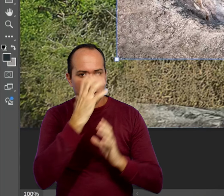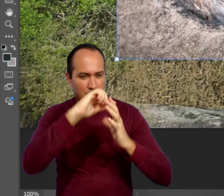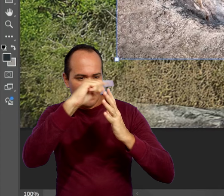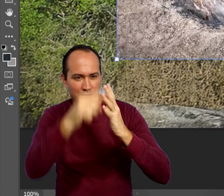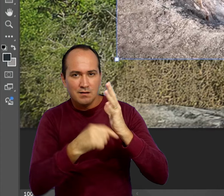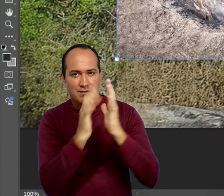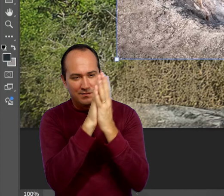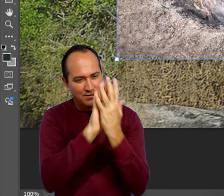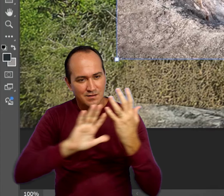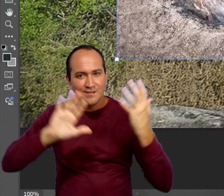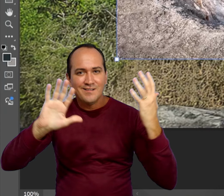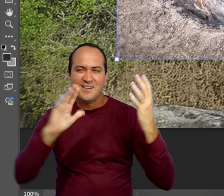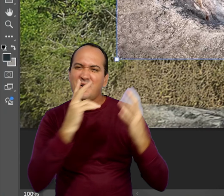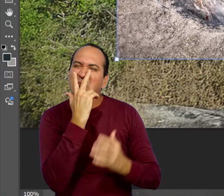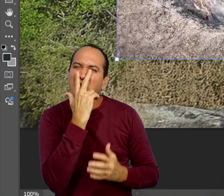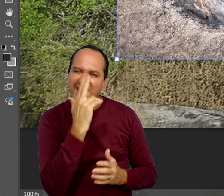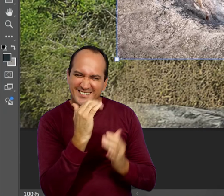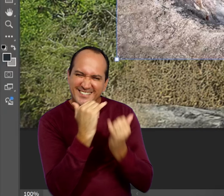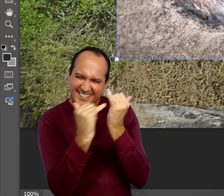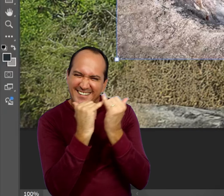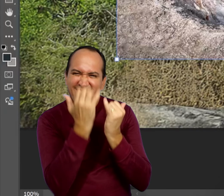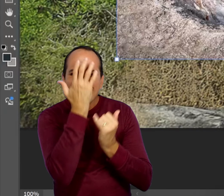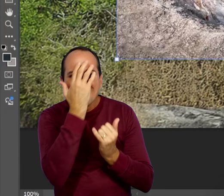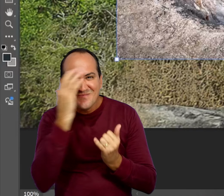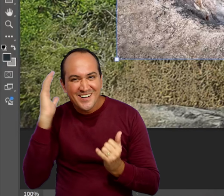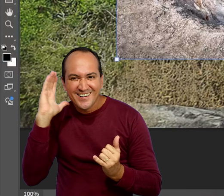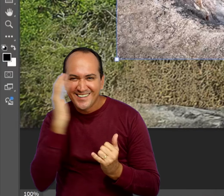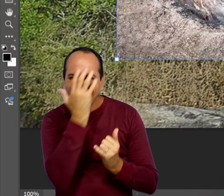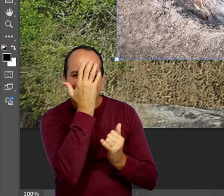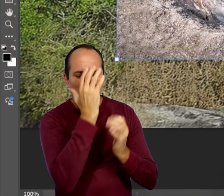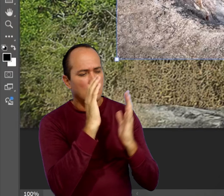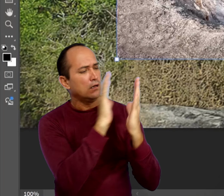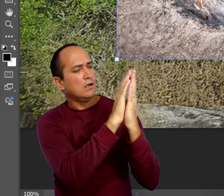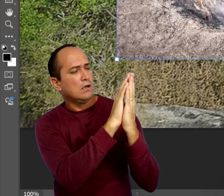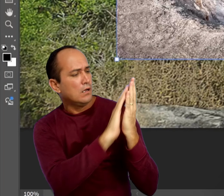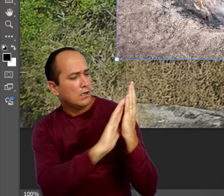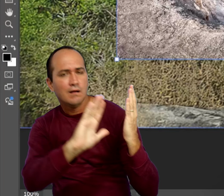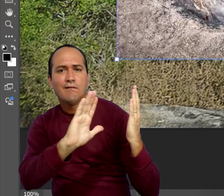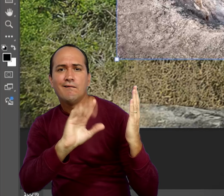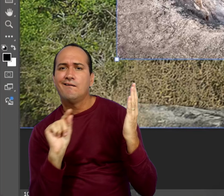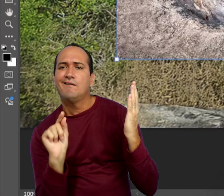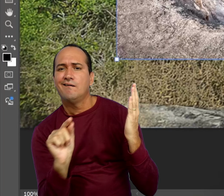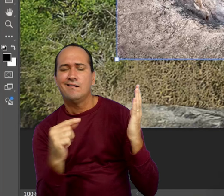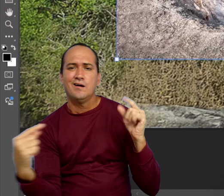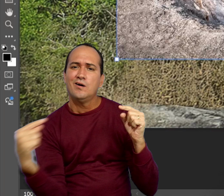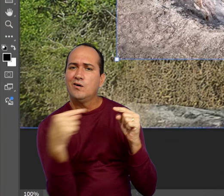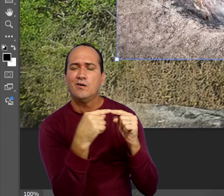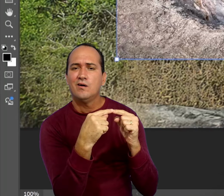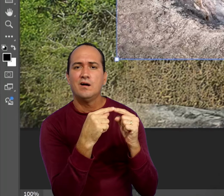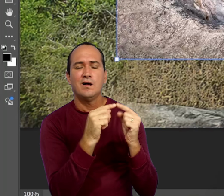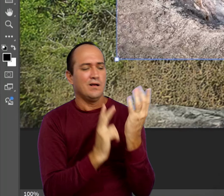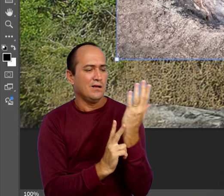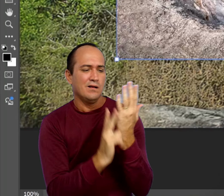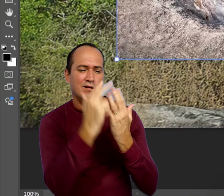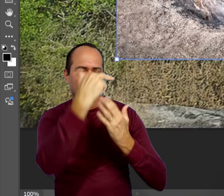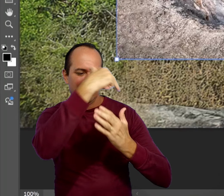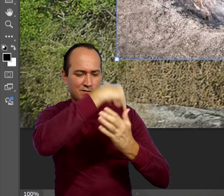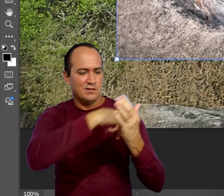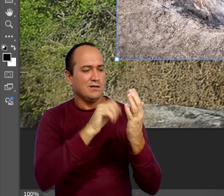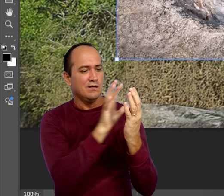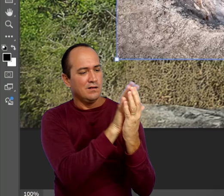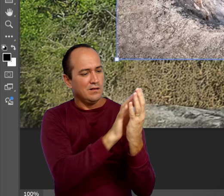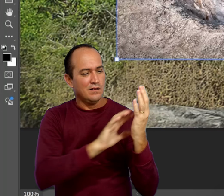uma máscara aqui, ó, clicando para criar uma máscara. E o que é uma máscara? É basicamente